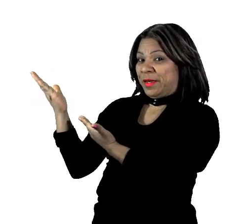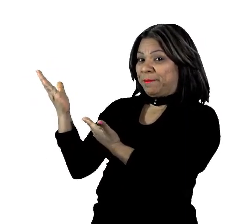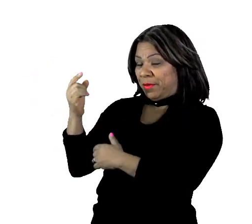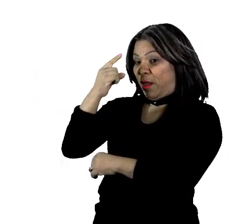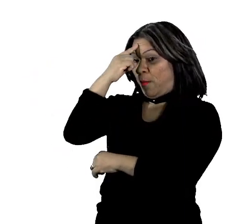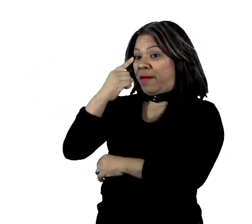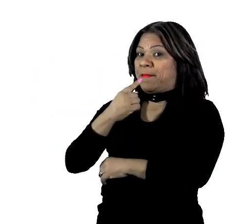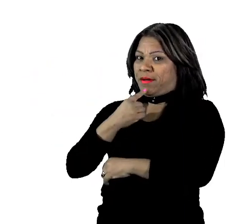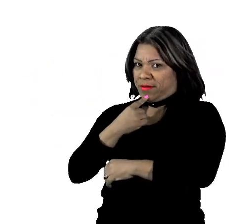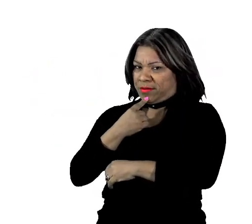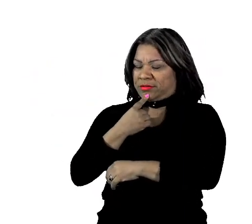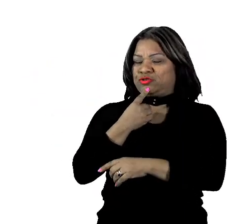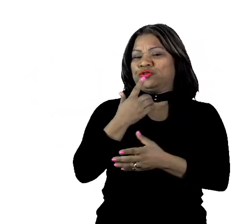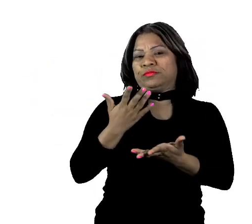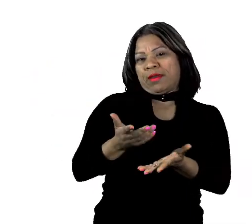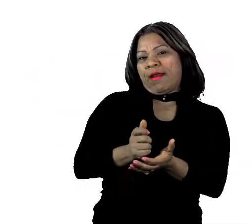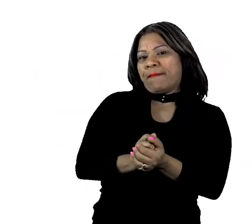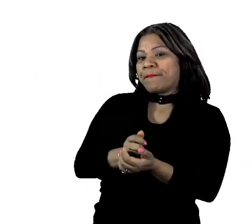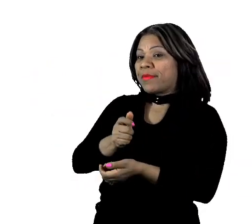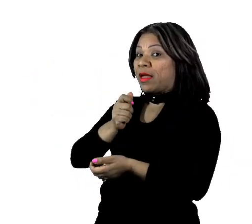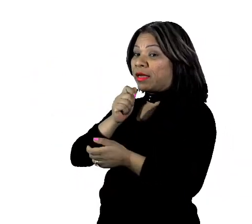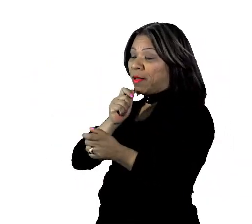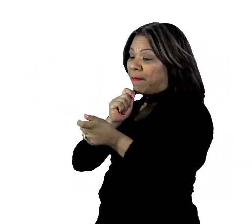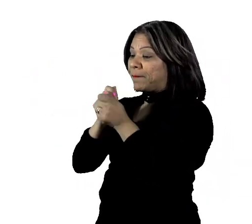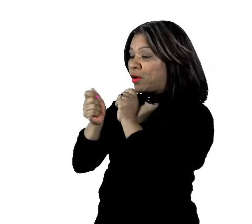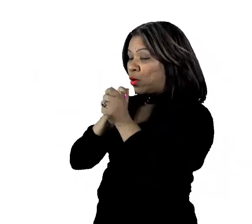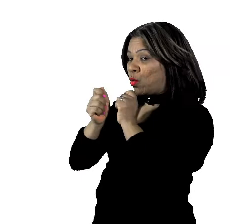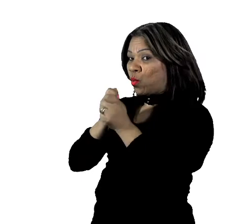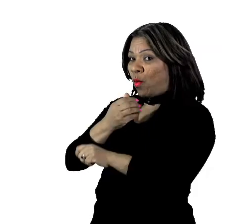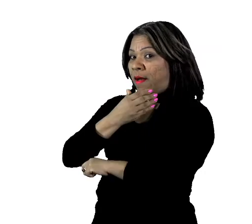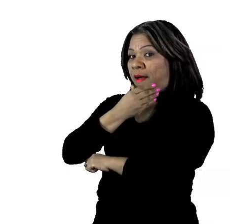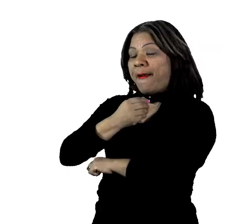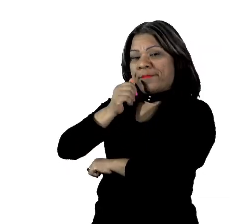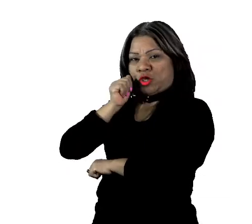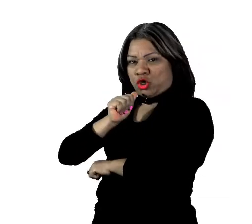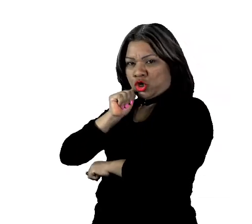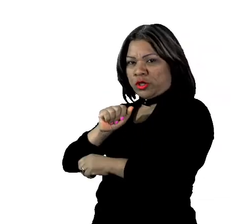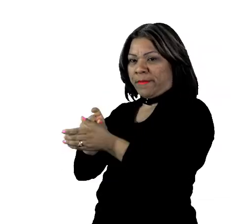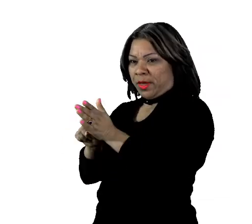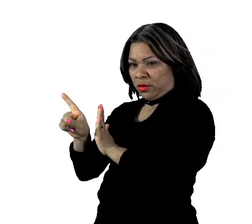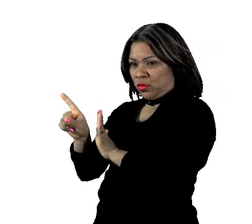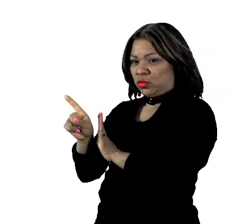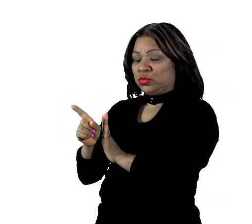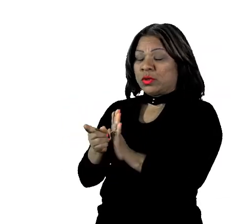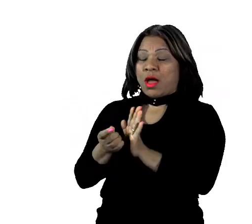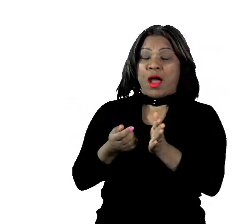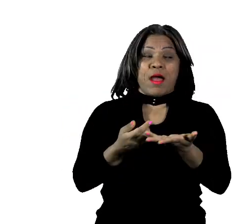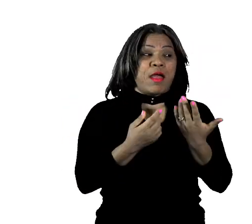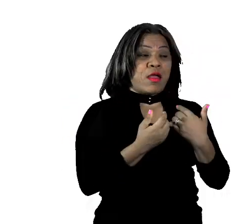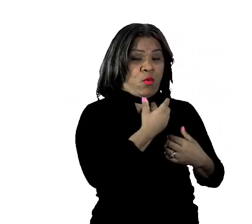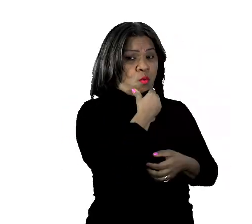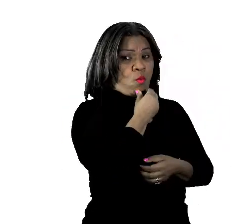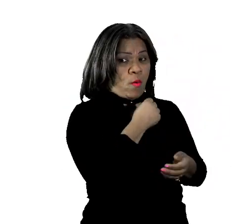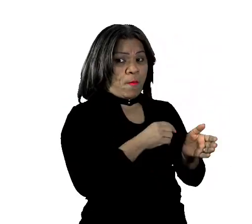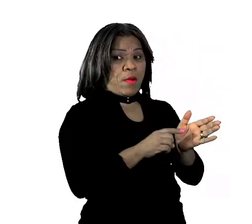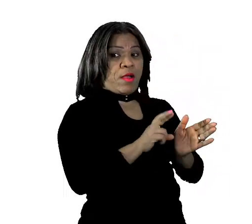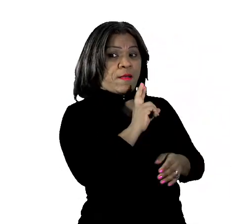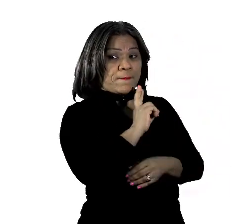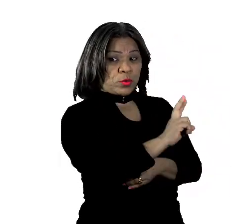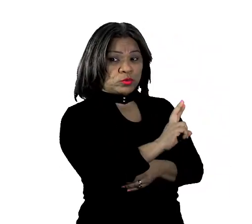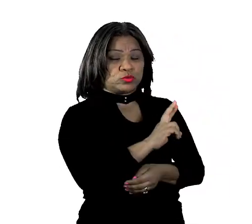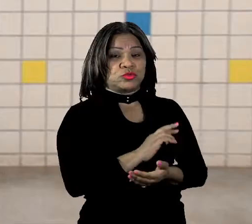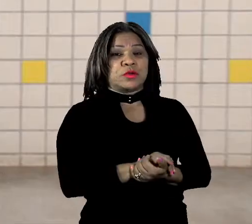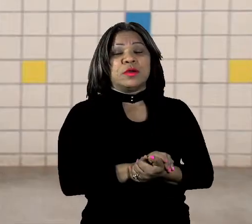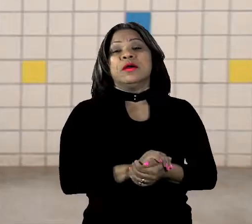menina, que é a entrevistadora, e o menino, que é um veterinário de zoológico, que é o entrevistado. Então, assim, certamente ela foi